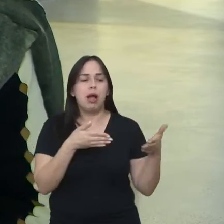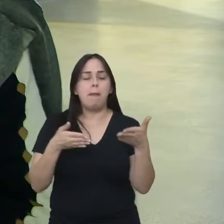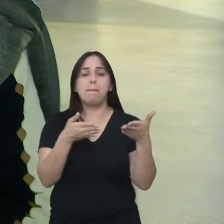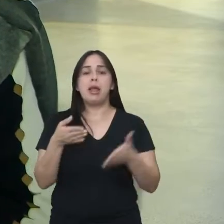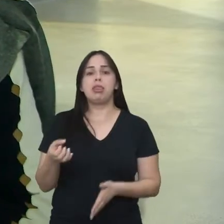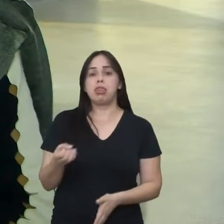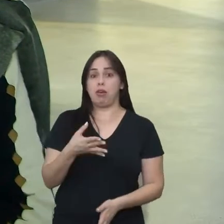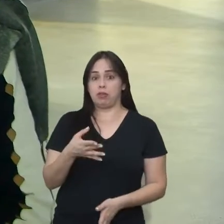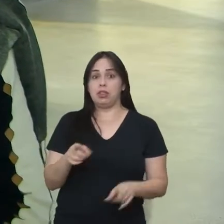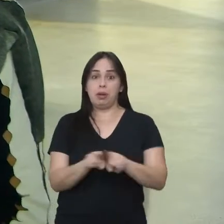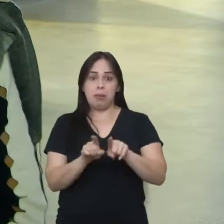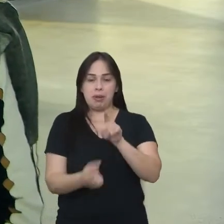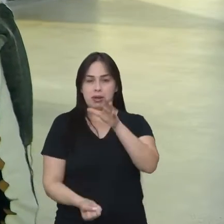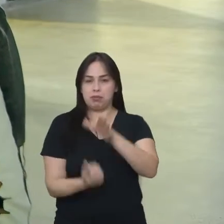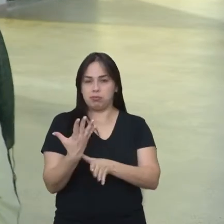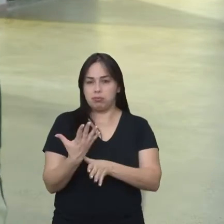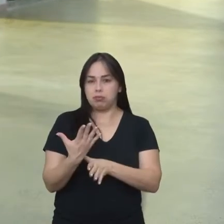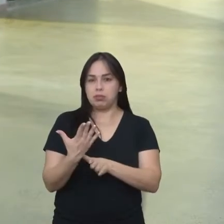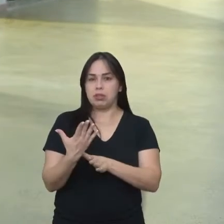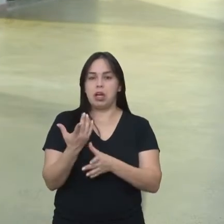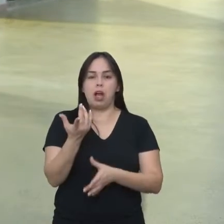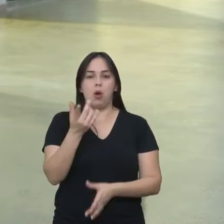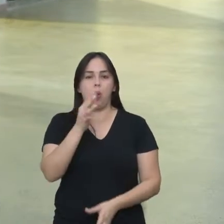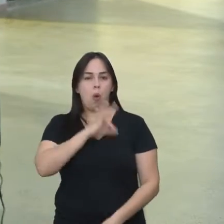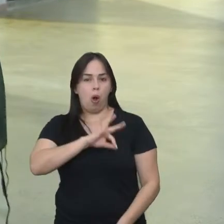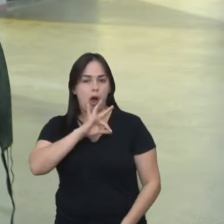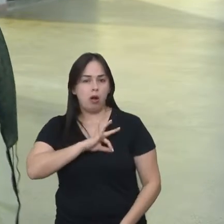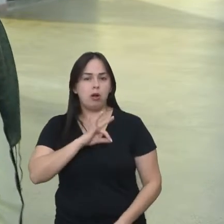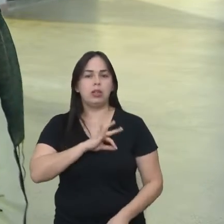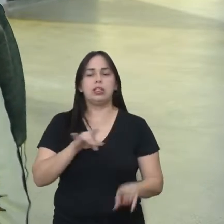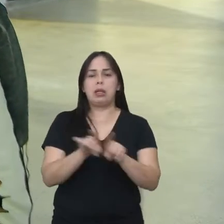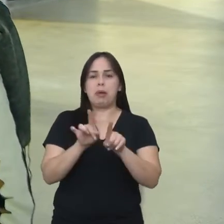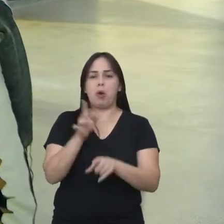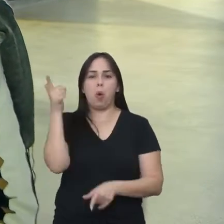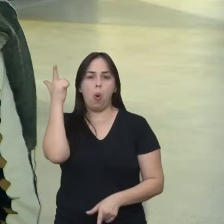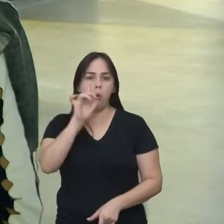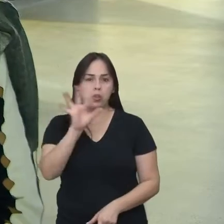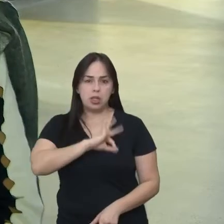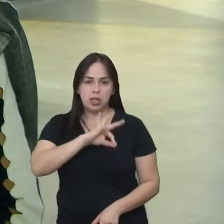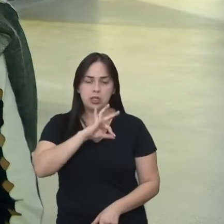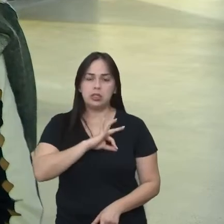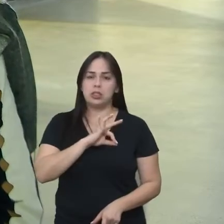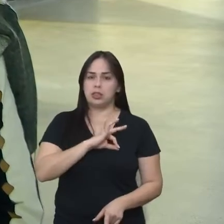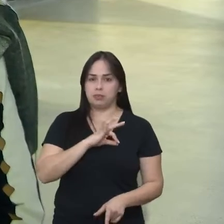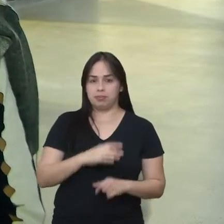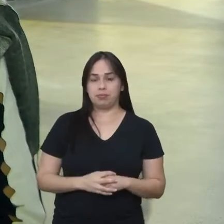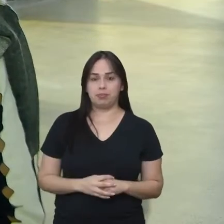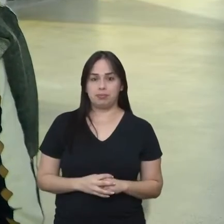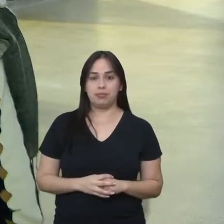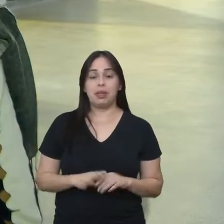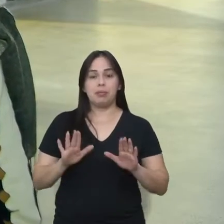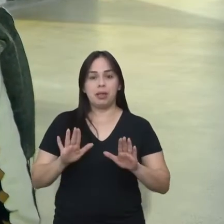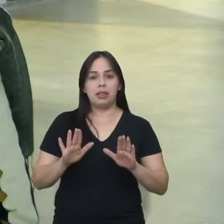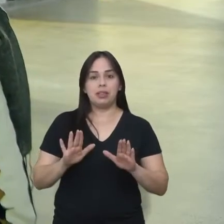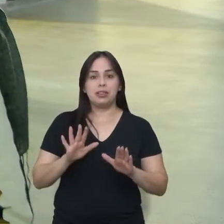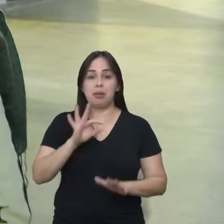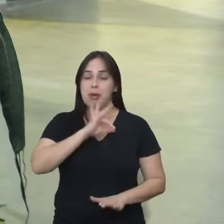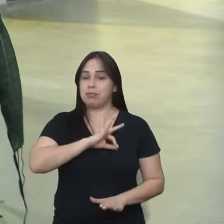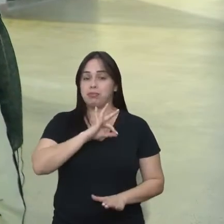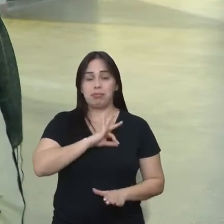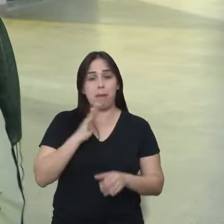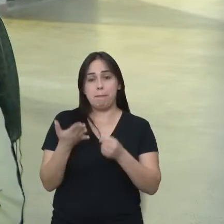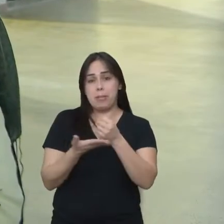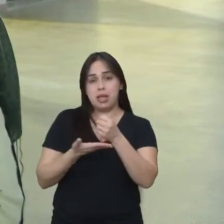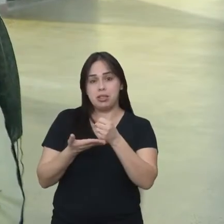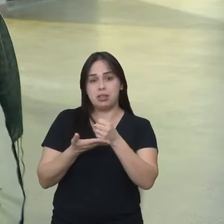novos e outros caminhos e criar aquela renda básica que hoje está aí como mercadoria eleitoreira, mas